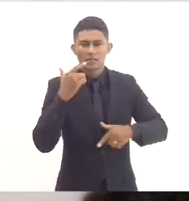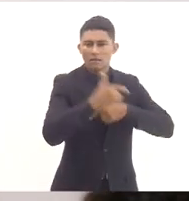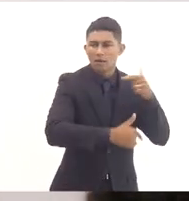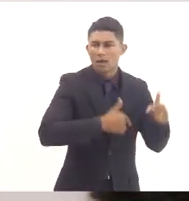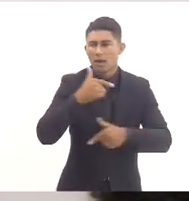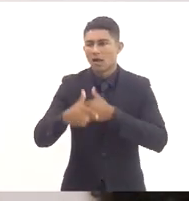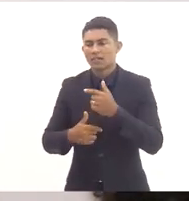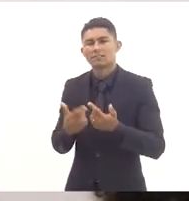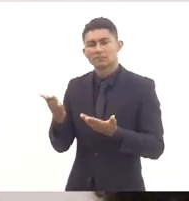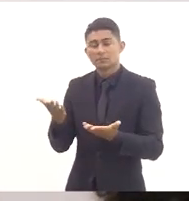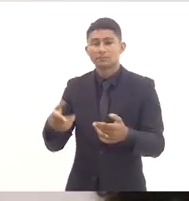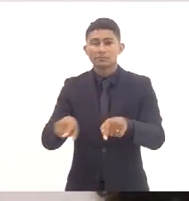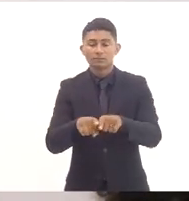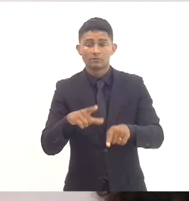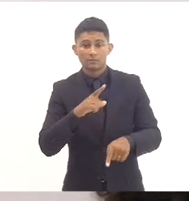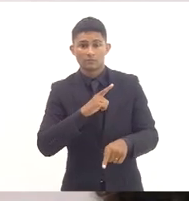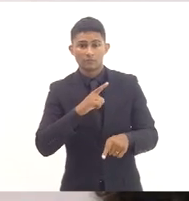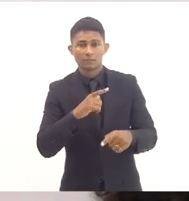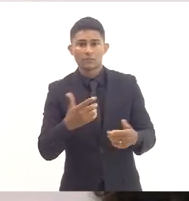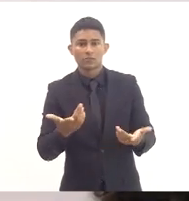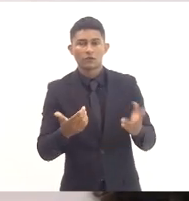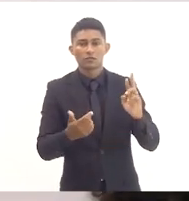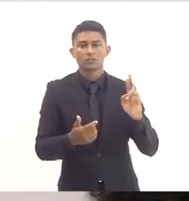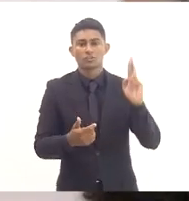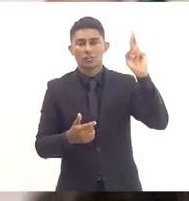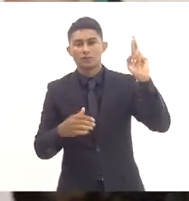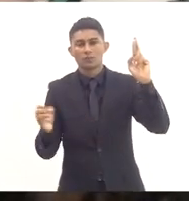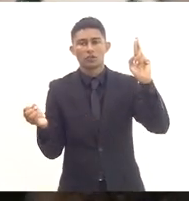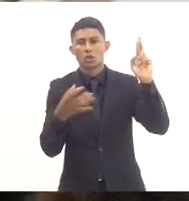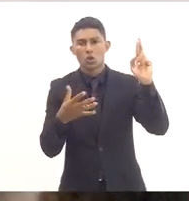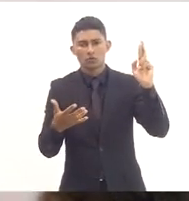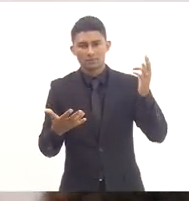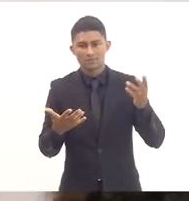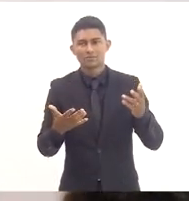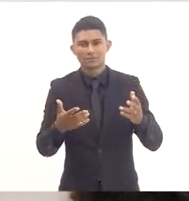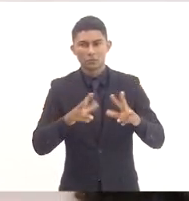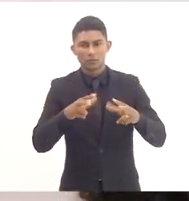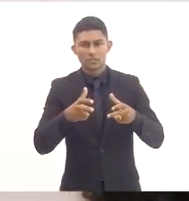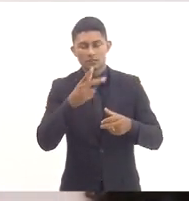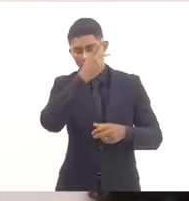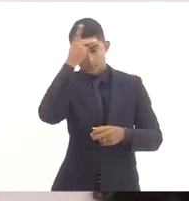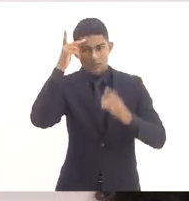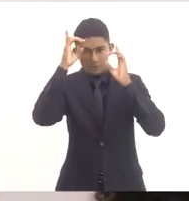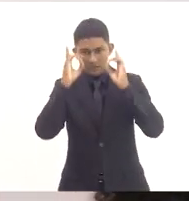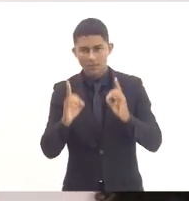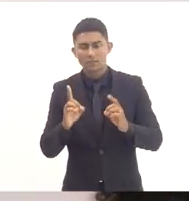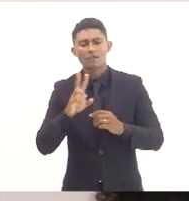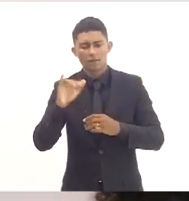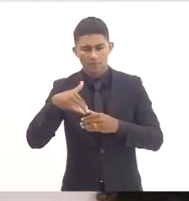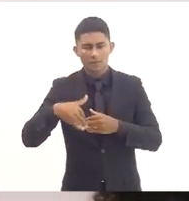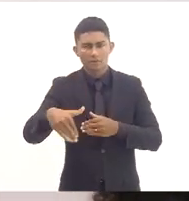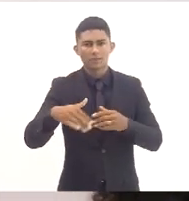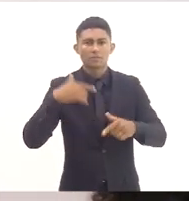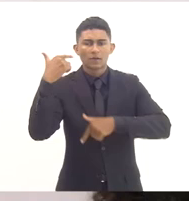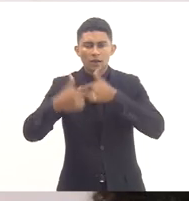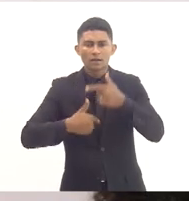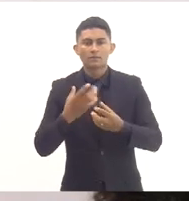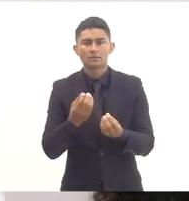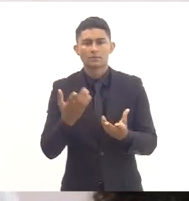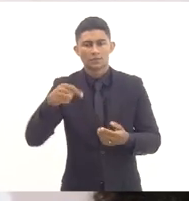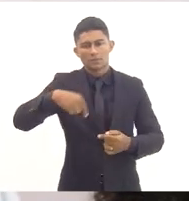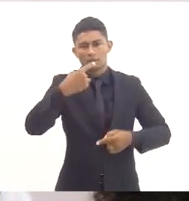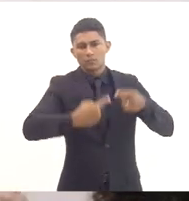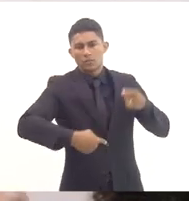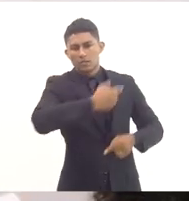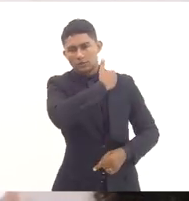agora com a nova superintendente da Polícia pessoa com deficiência porque muitas coisas vamos trabalhar em conjunto para que a política pública Estado do